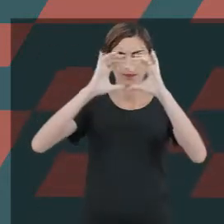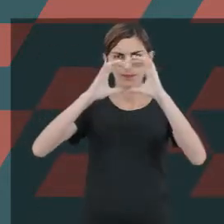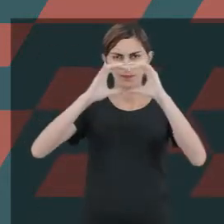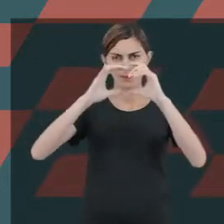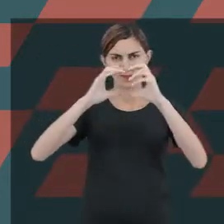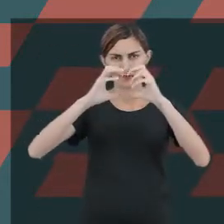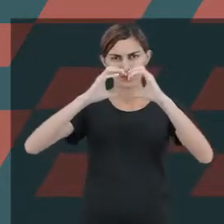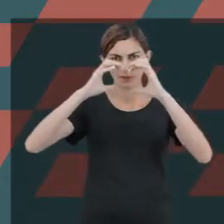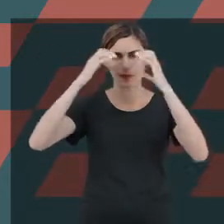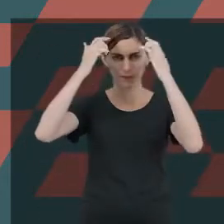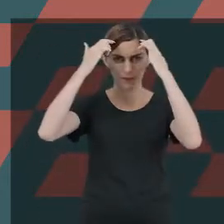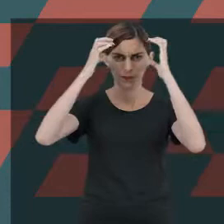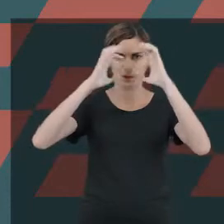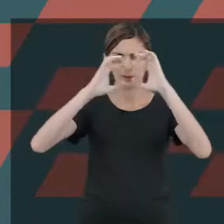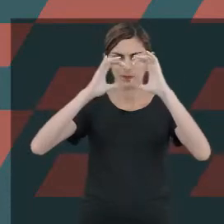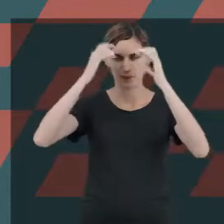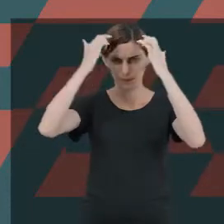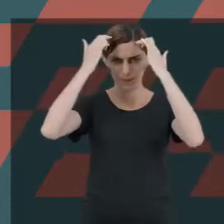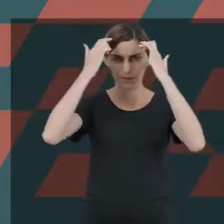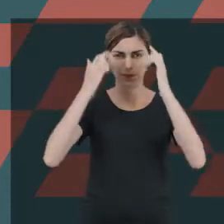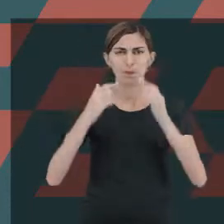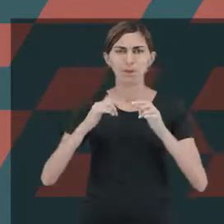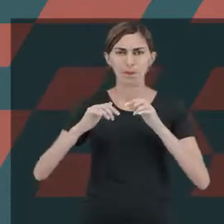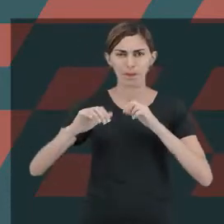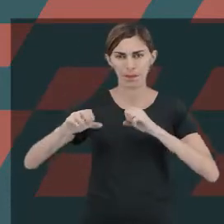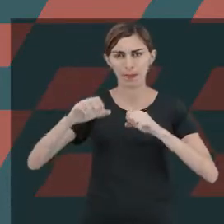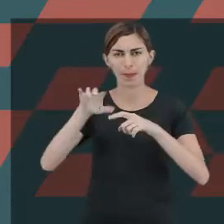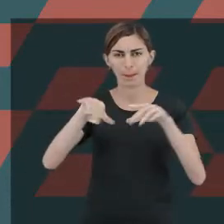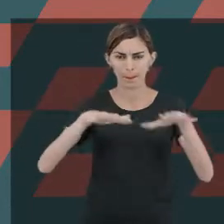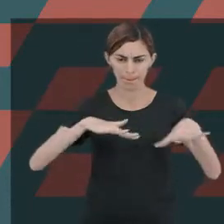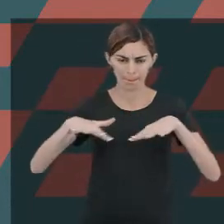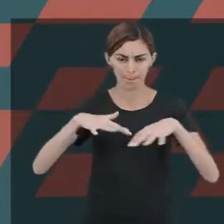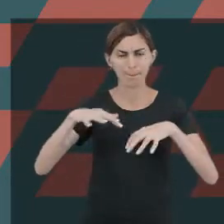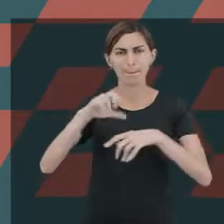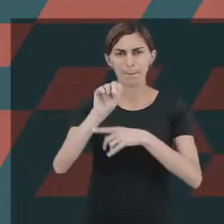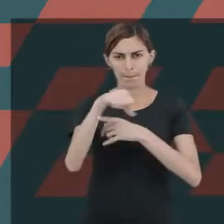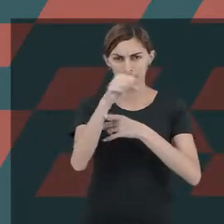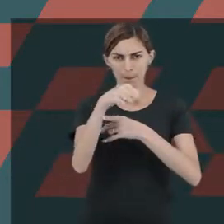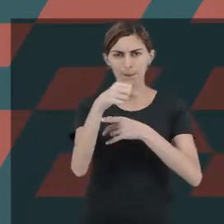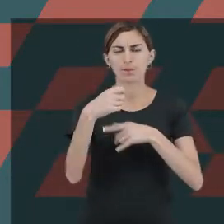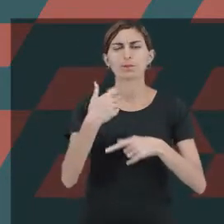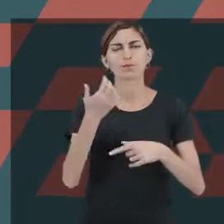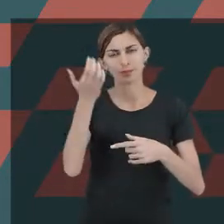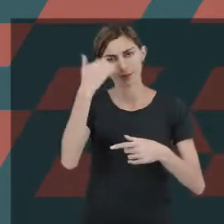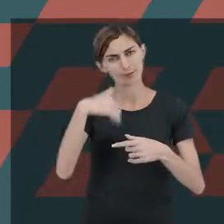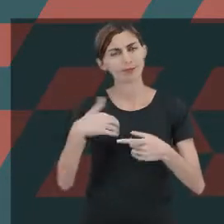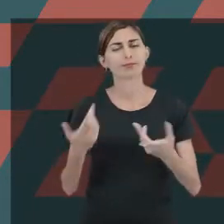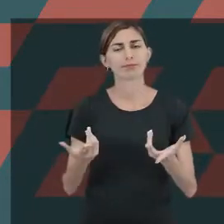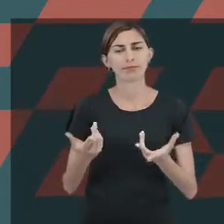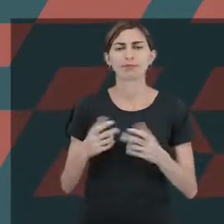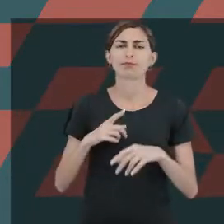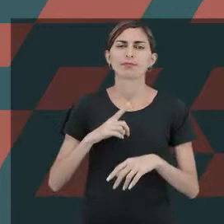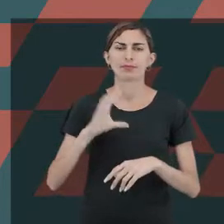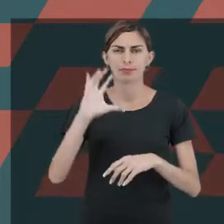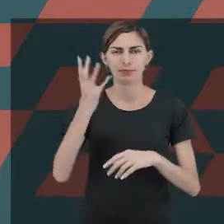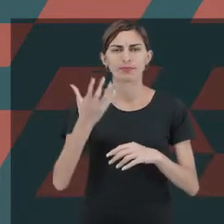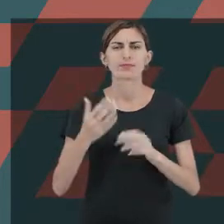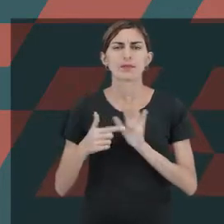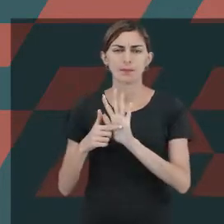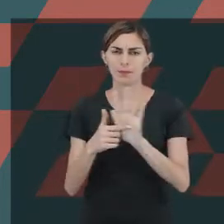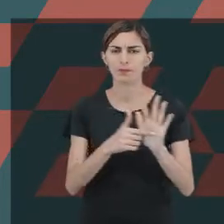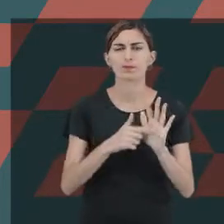comprometimento principalmente desse nervo motor que vai fazer com que tenha um movimento, ela fica mais paradinha e ao nascimento ela apresenta essas